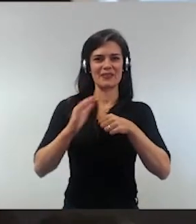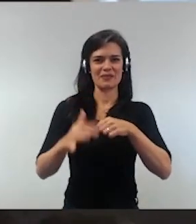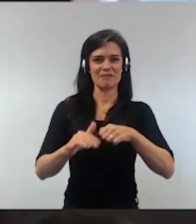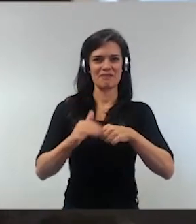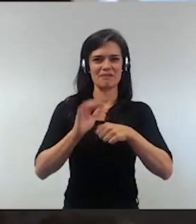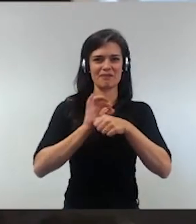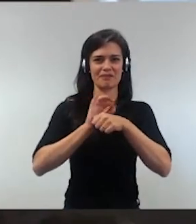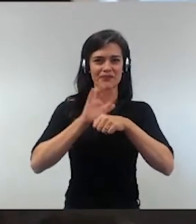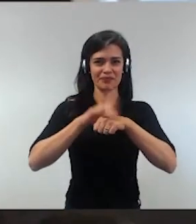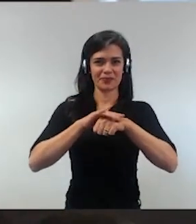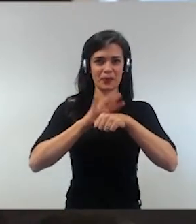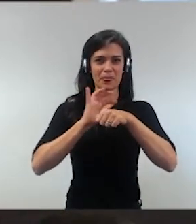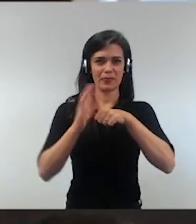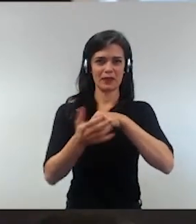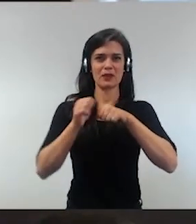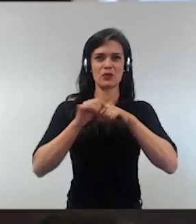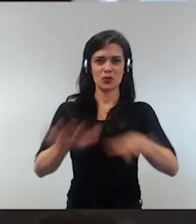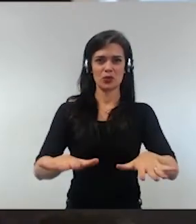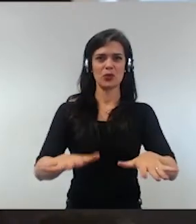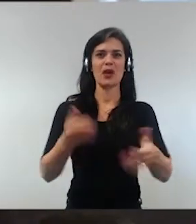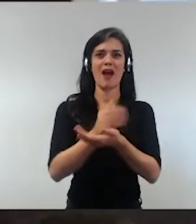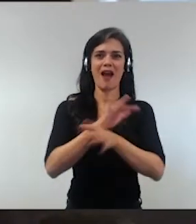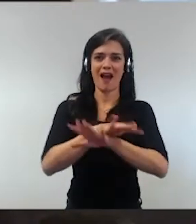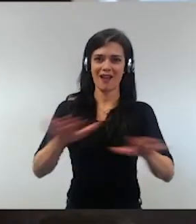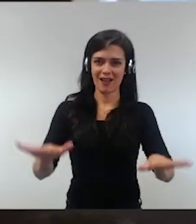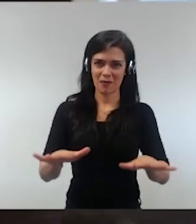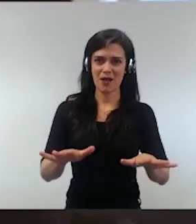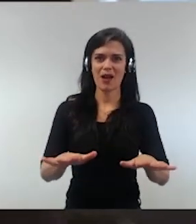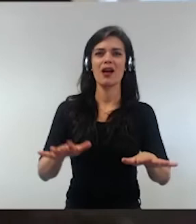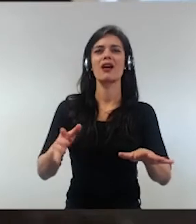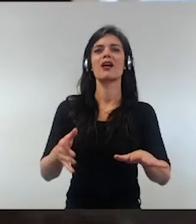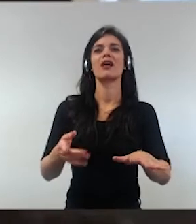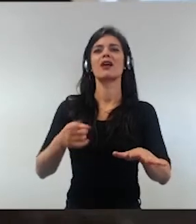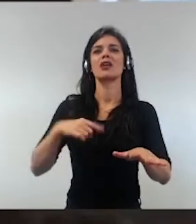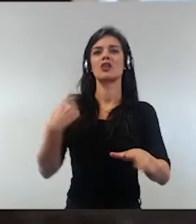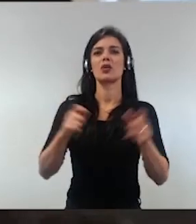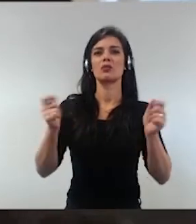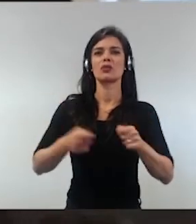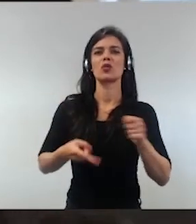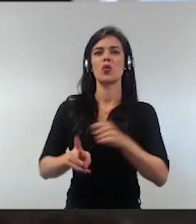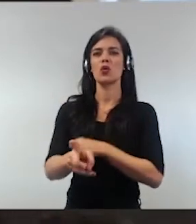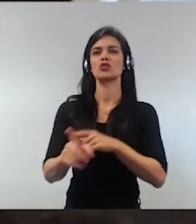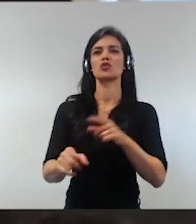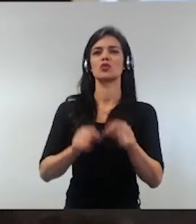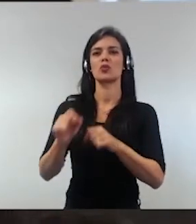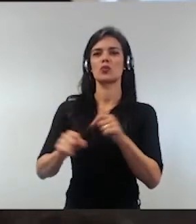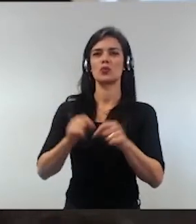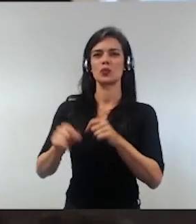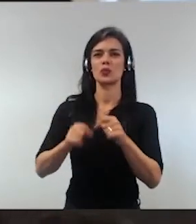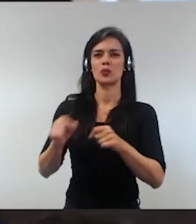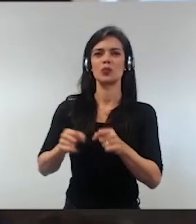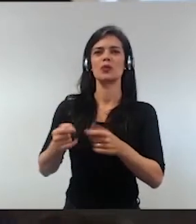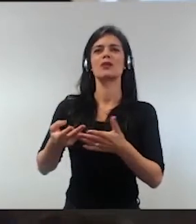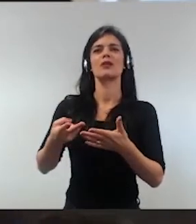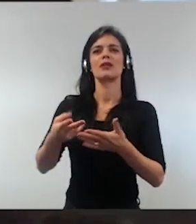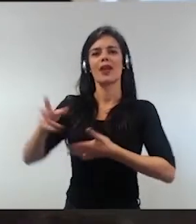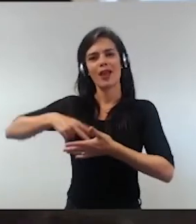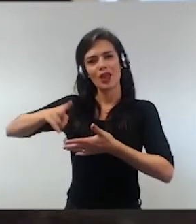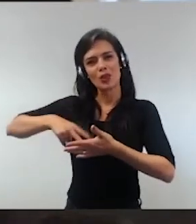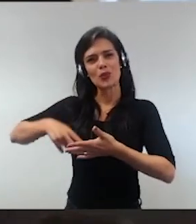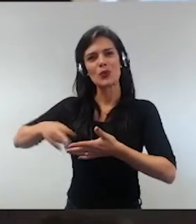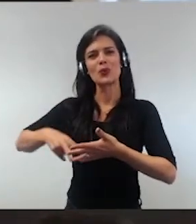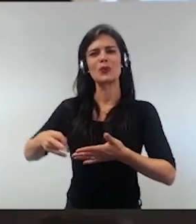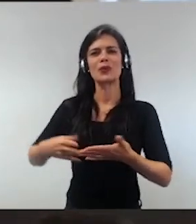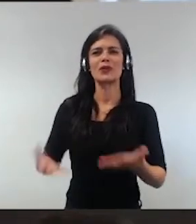que fiquem desse momento. E aí o que me fez parar também para pensar, né, mas por que será que precisa disso acontecer